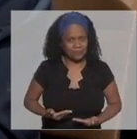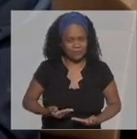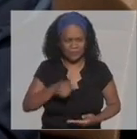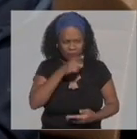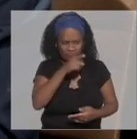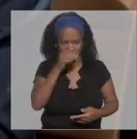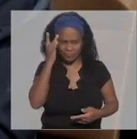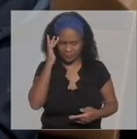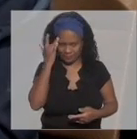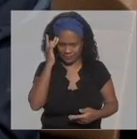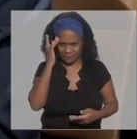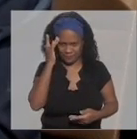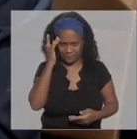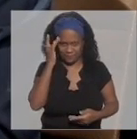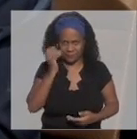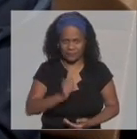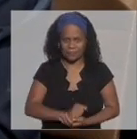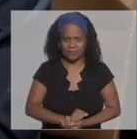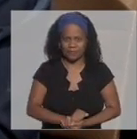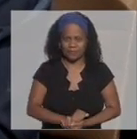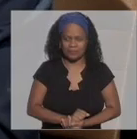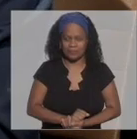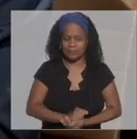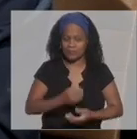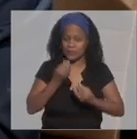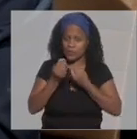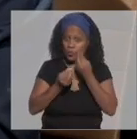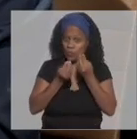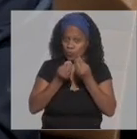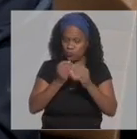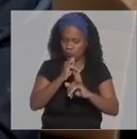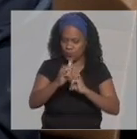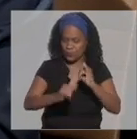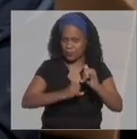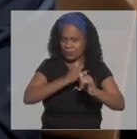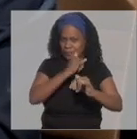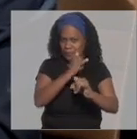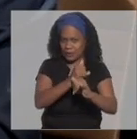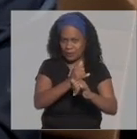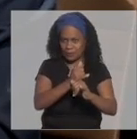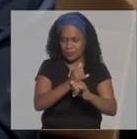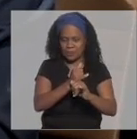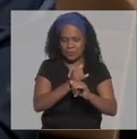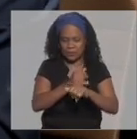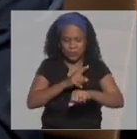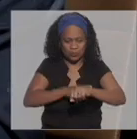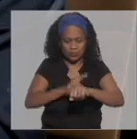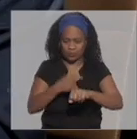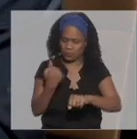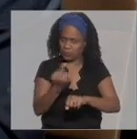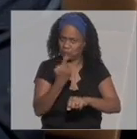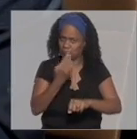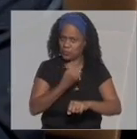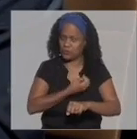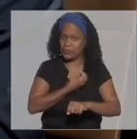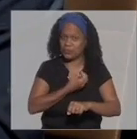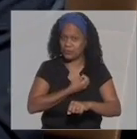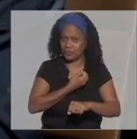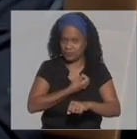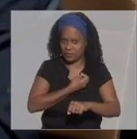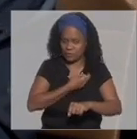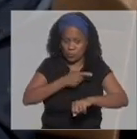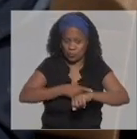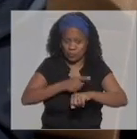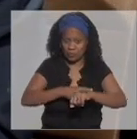você acha que é com a internet com um momento que a gente viu hoje que o momento